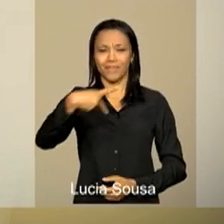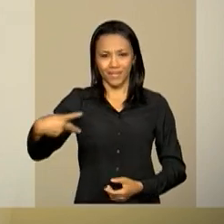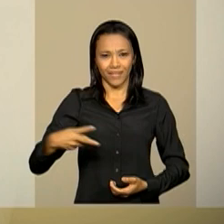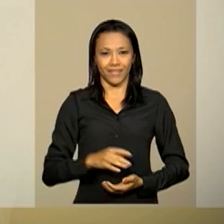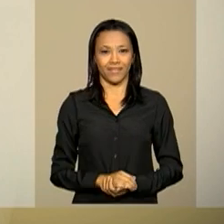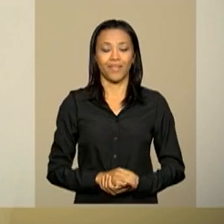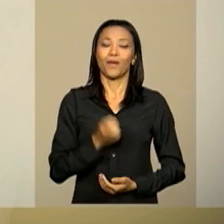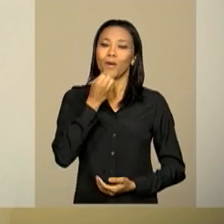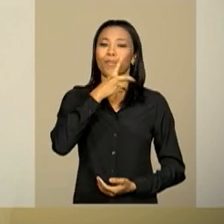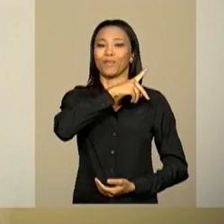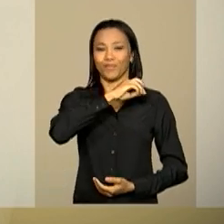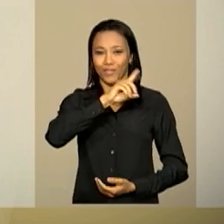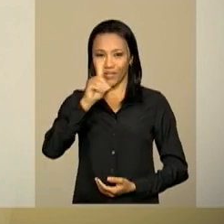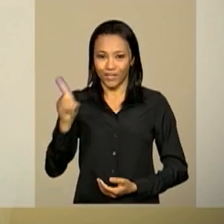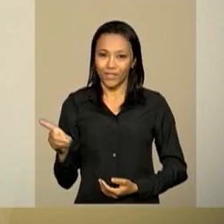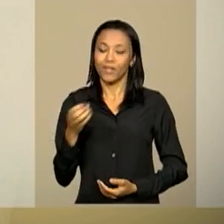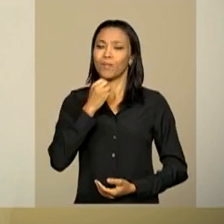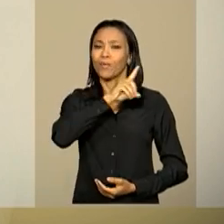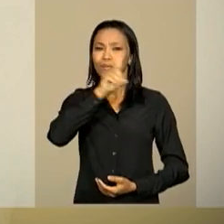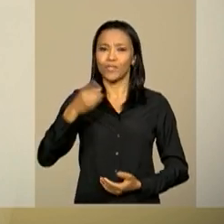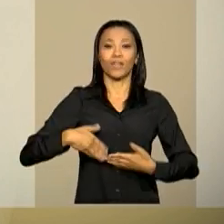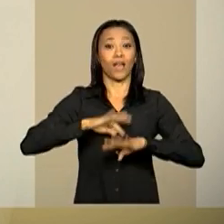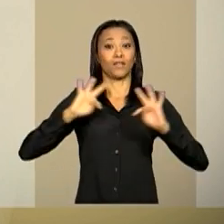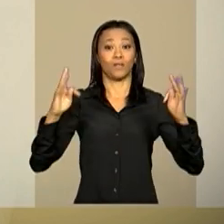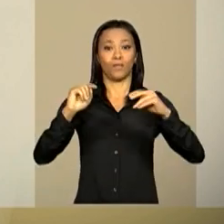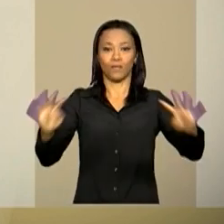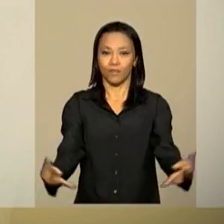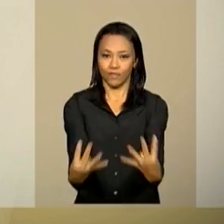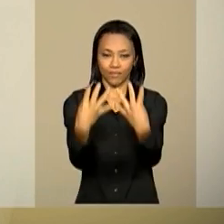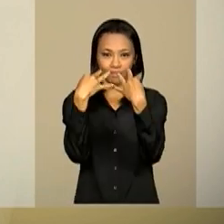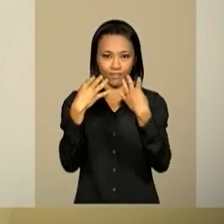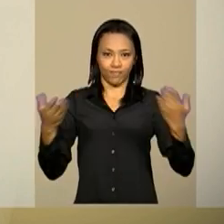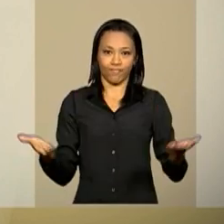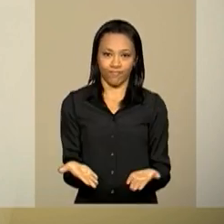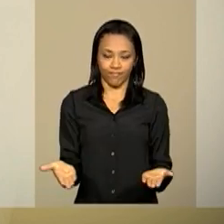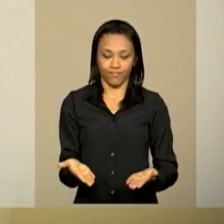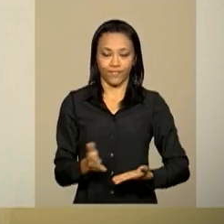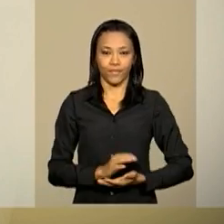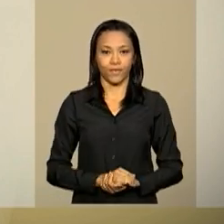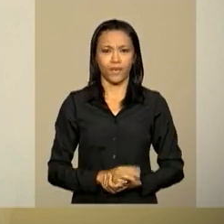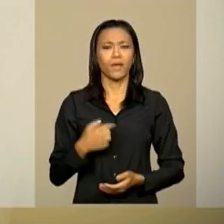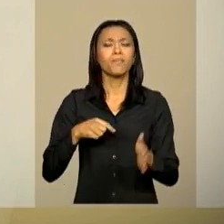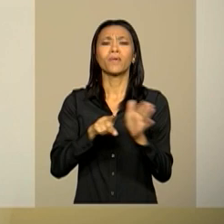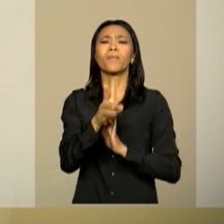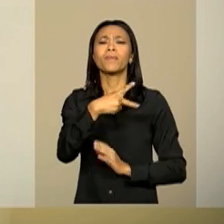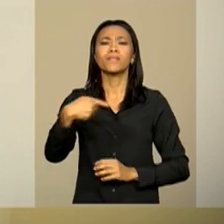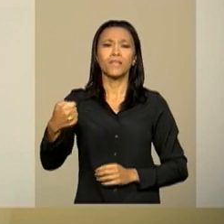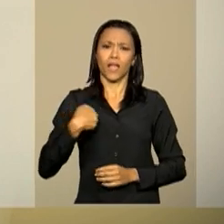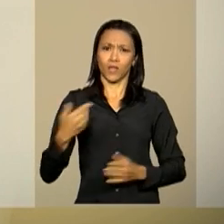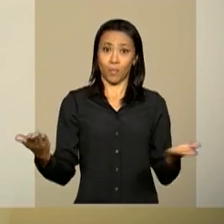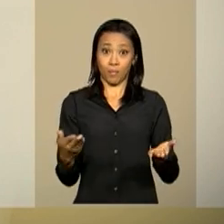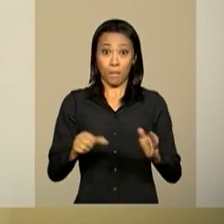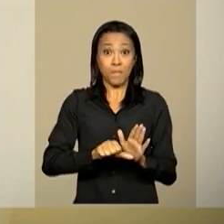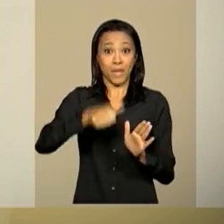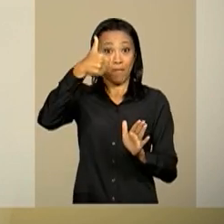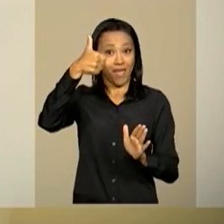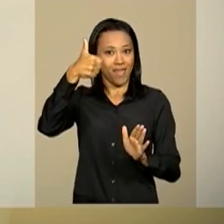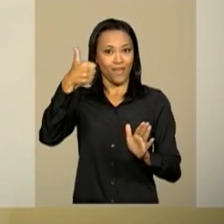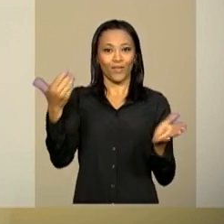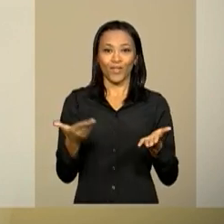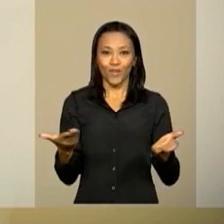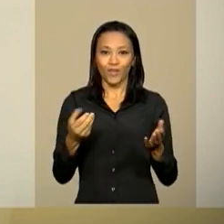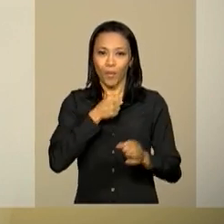presidenta Bom dia Luciano e um bom dia aos ouvintes que nos acompanham aqui no café hoje presidenta esse é o nosso primeiro programa de